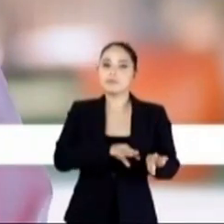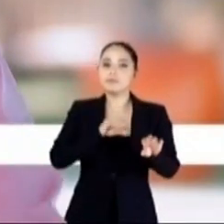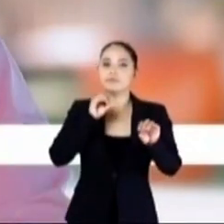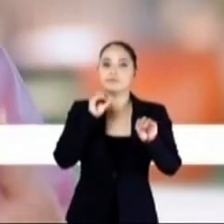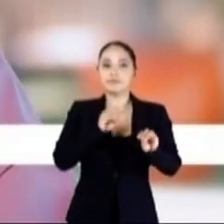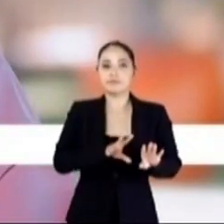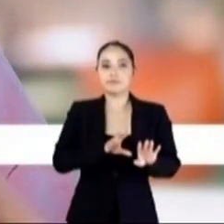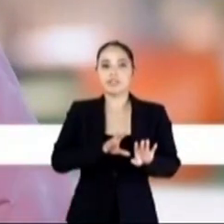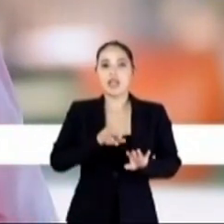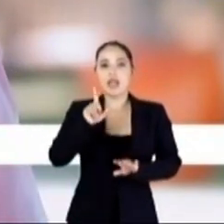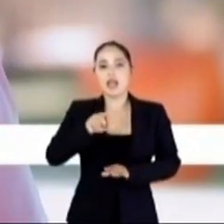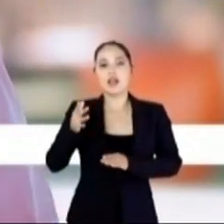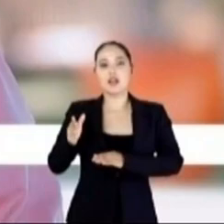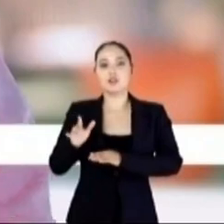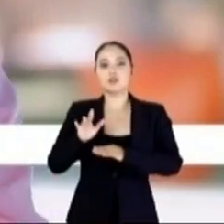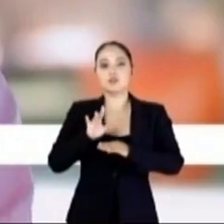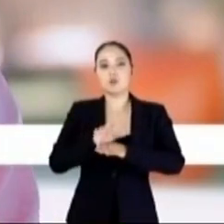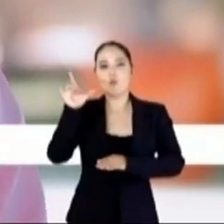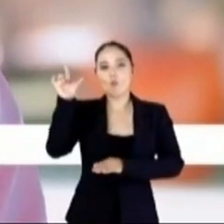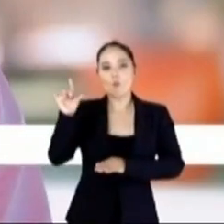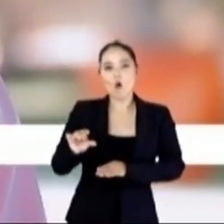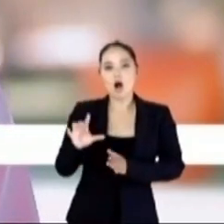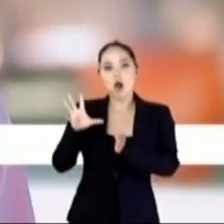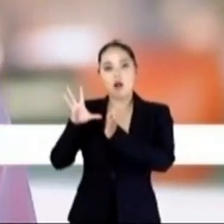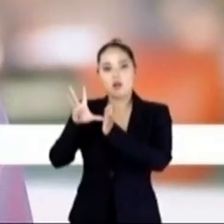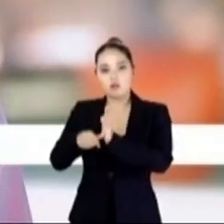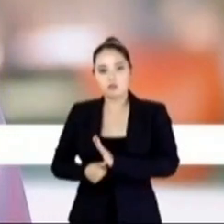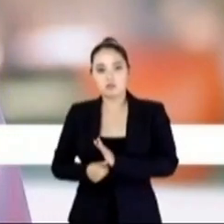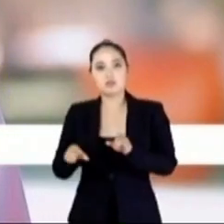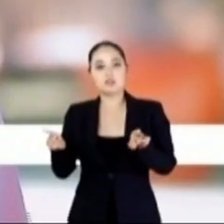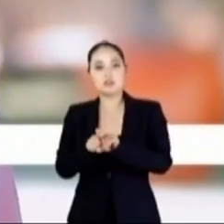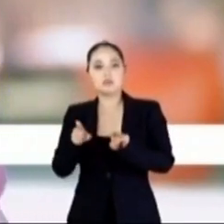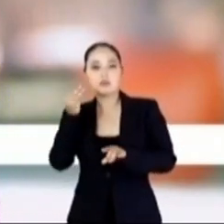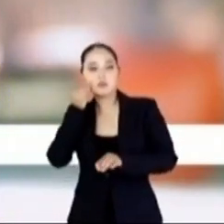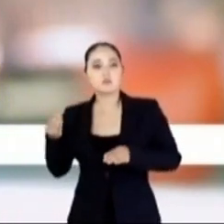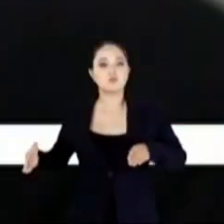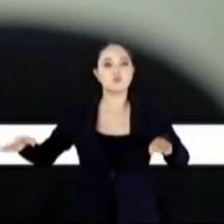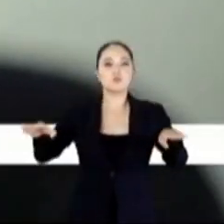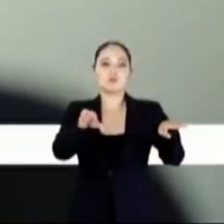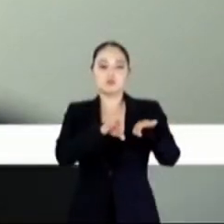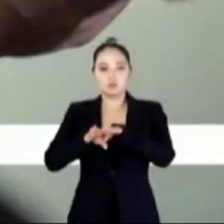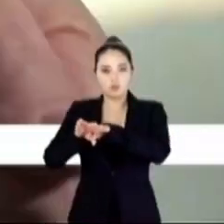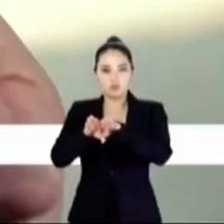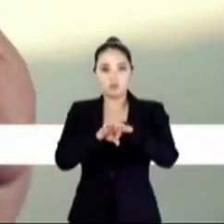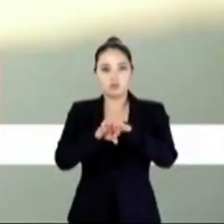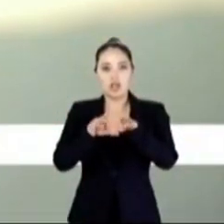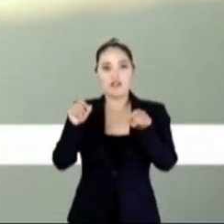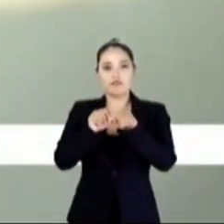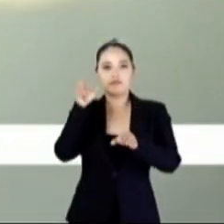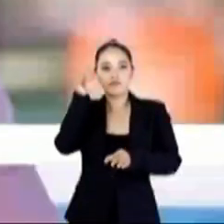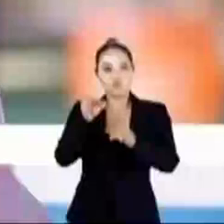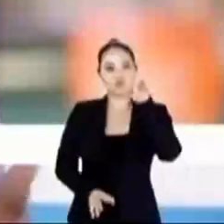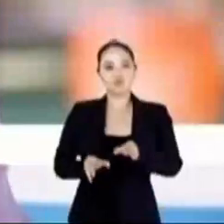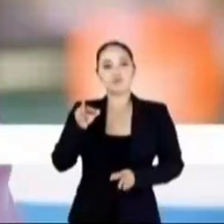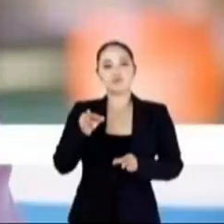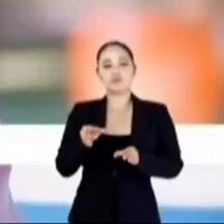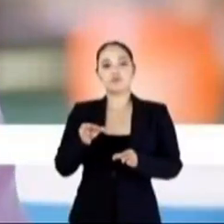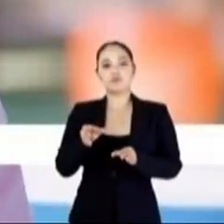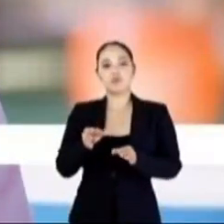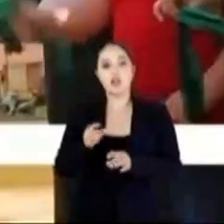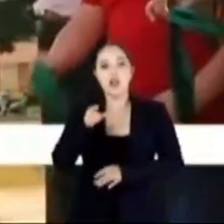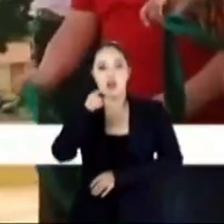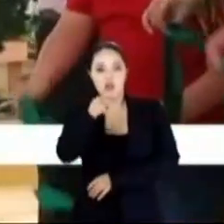é ajudar a diminuir as desigualdades sociais. É fazer justiça. Você